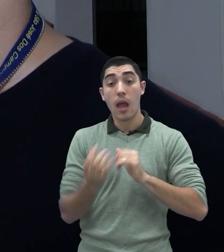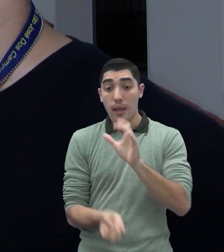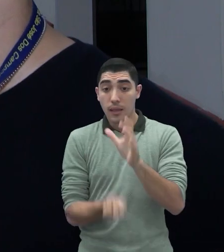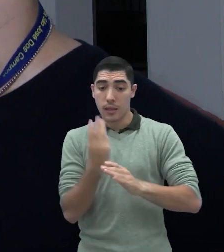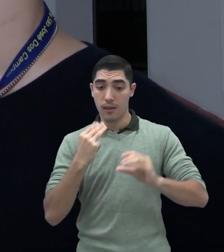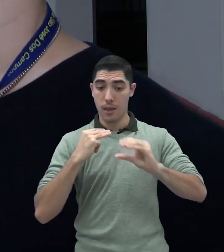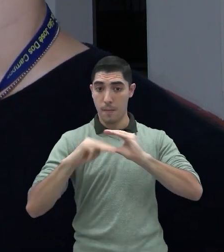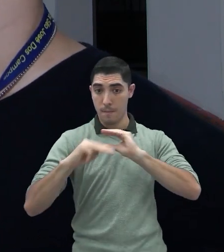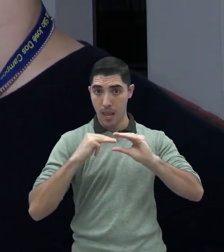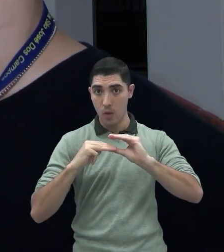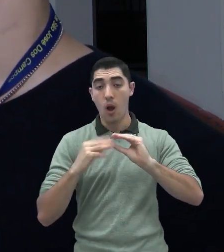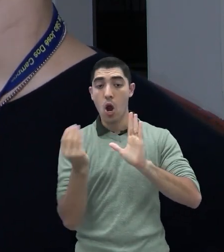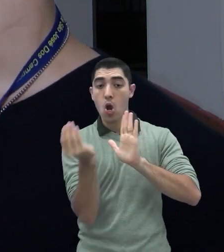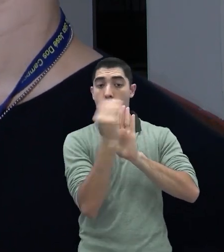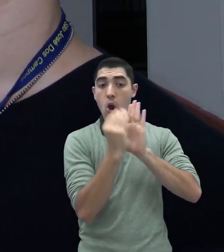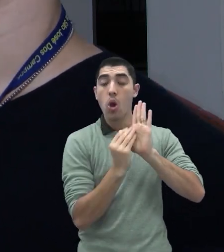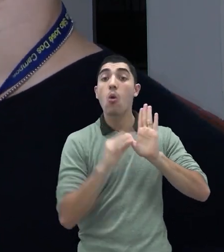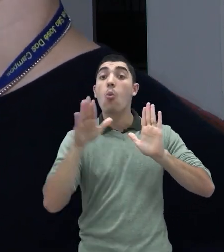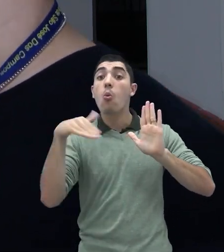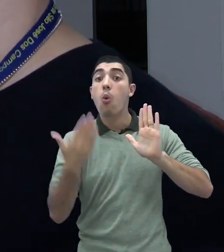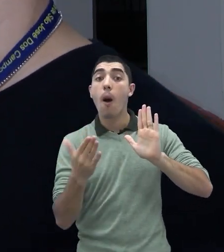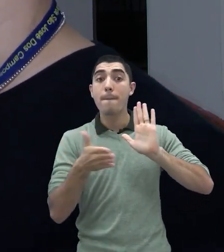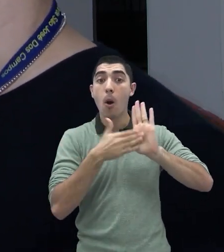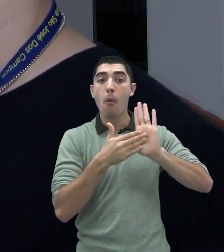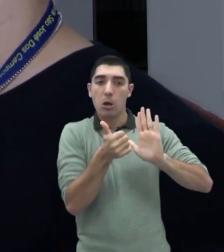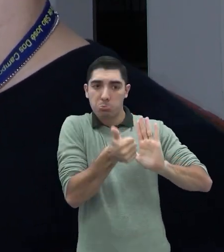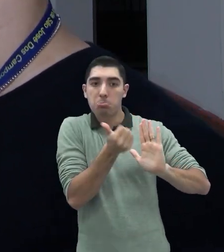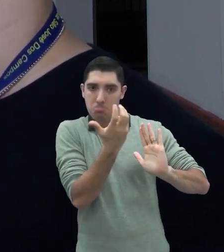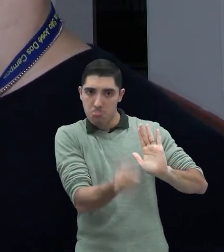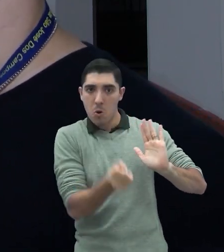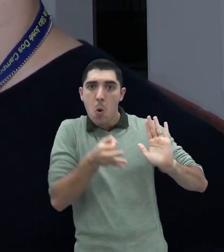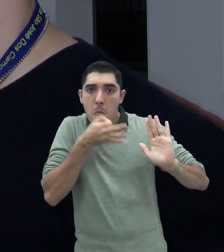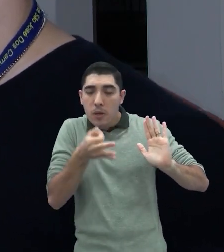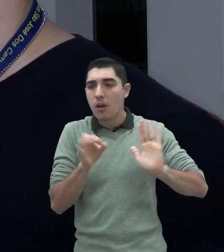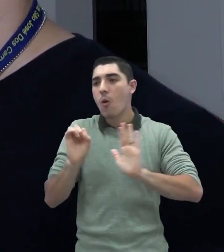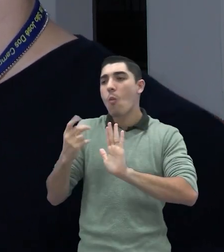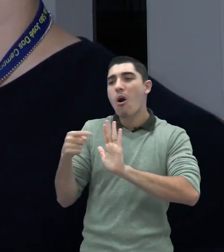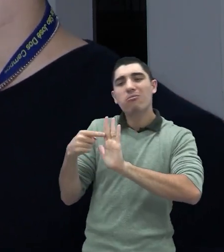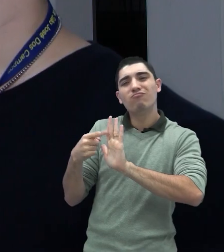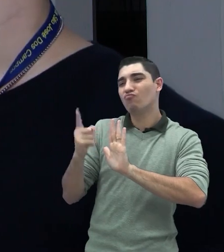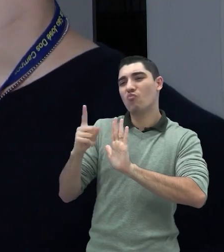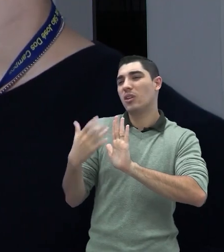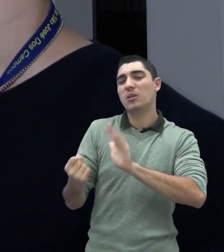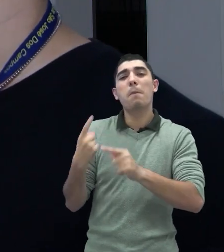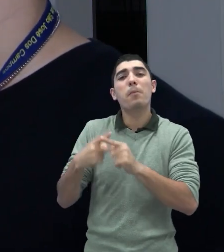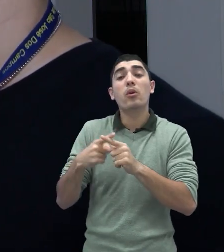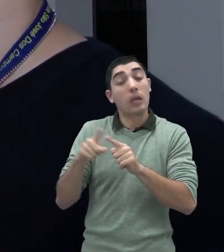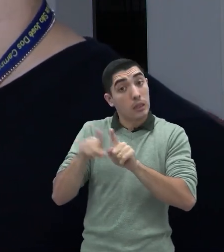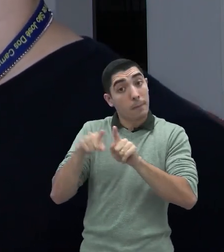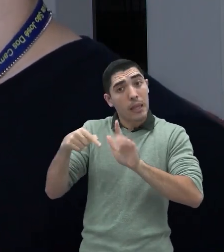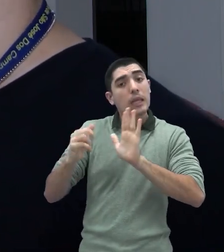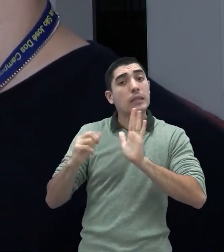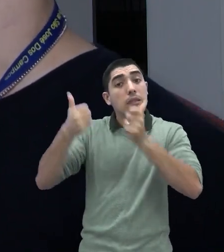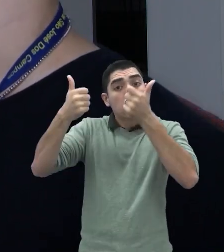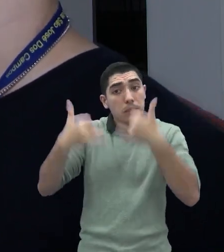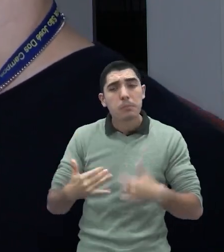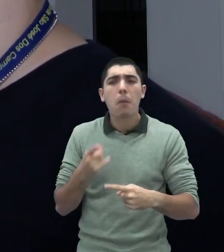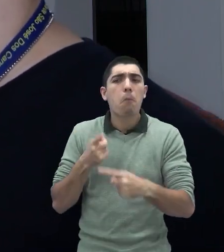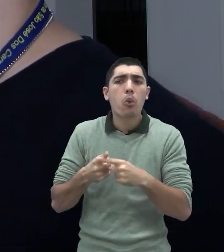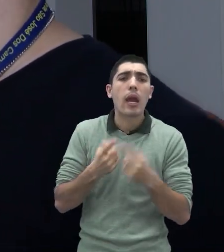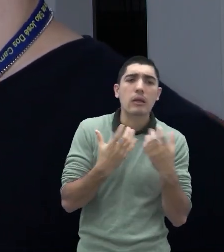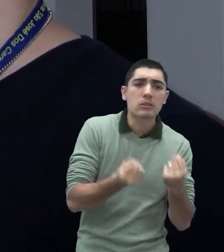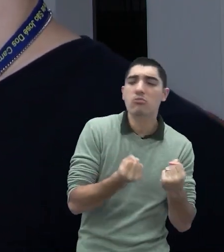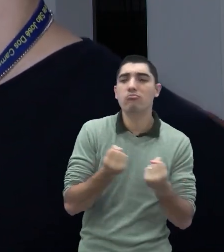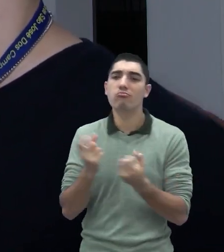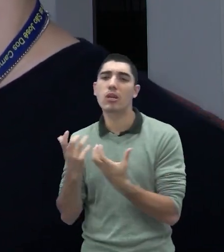e-mail, e ela monta um caderno dizendo quais propostas foram acolhidas, quais não foram, e explicando por que cada uma dessas propostas foi ou não